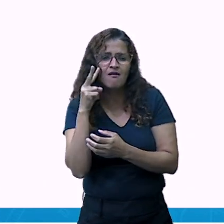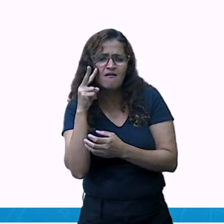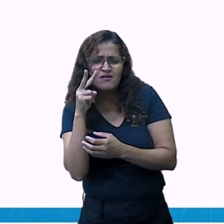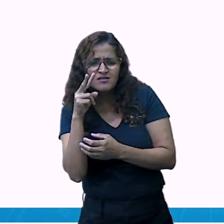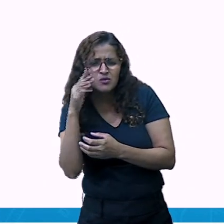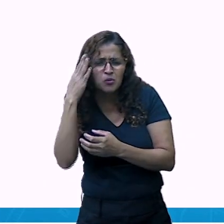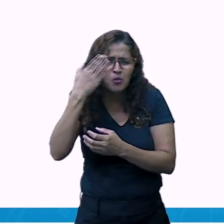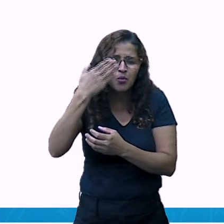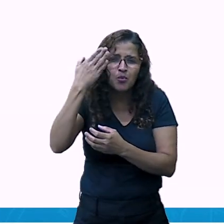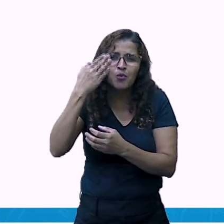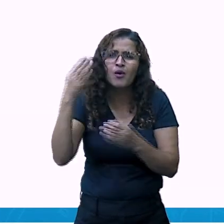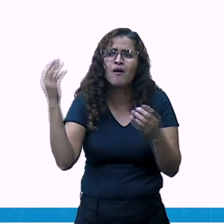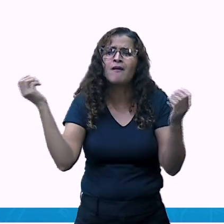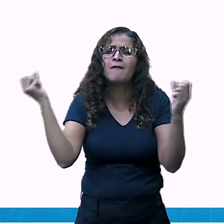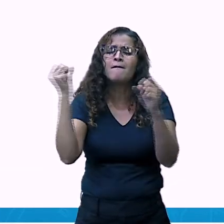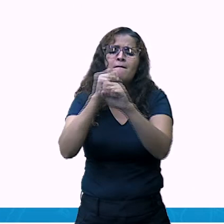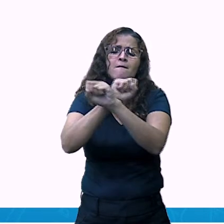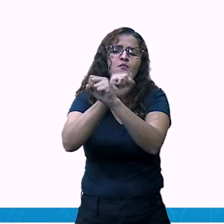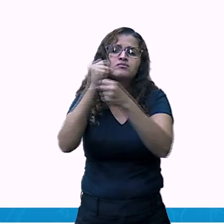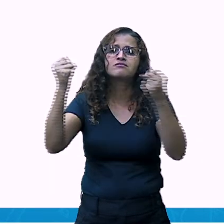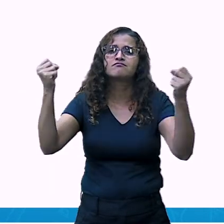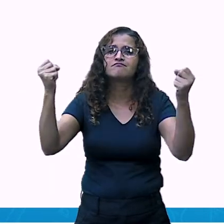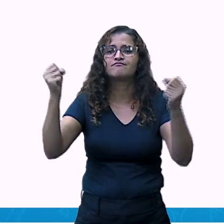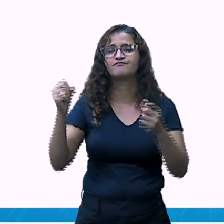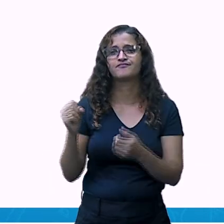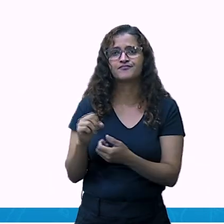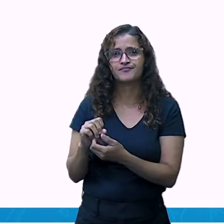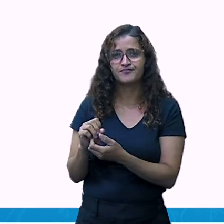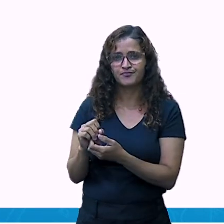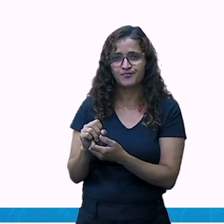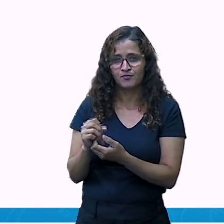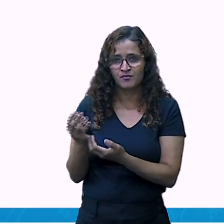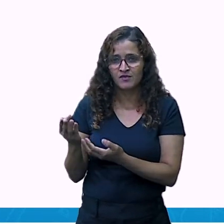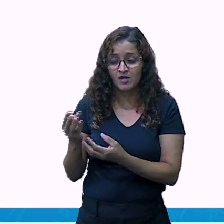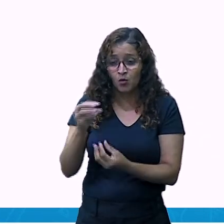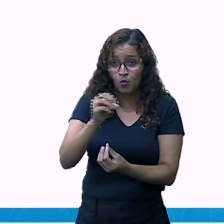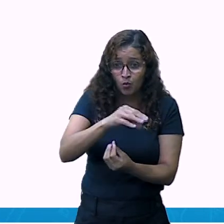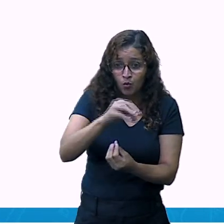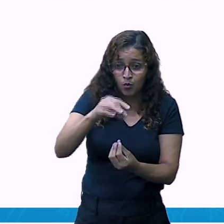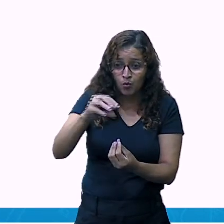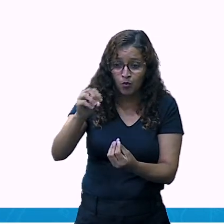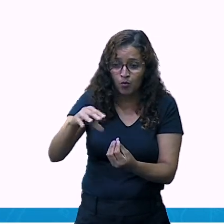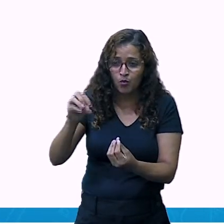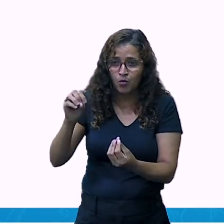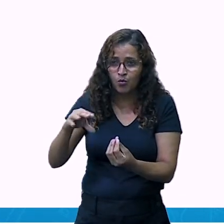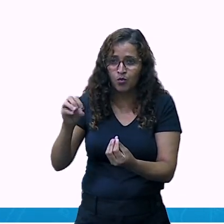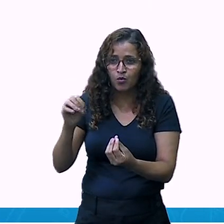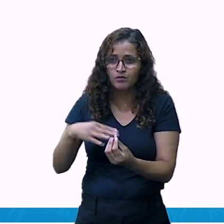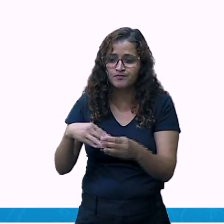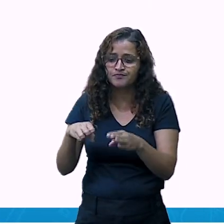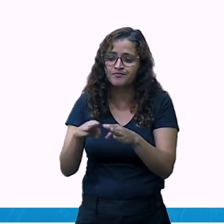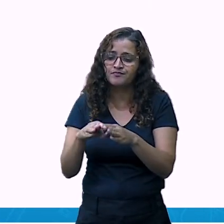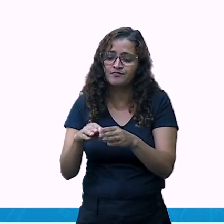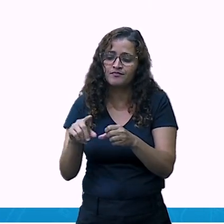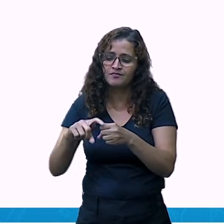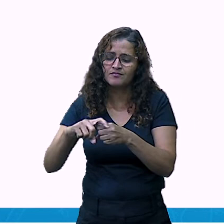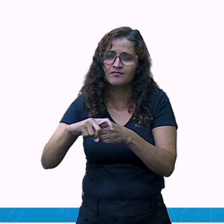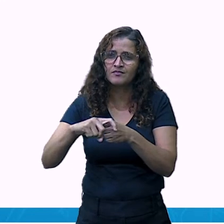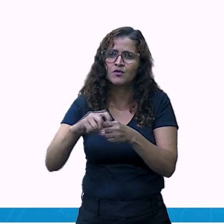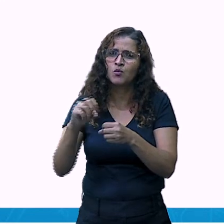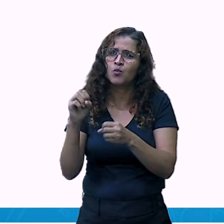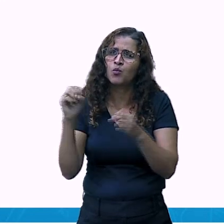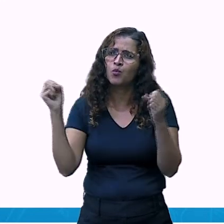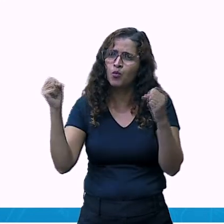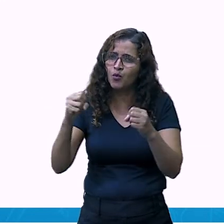serem vistas a olho nu. Alguns fungos e bactérias podem ser